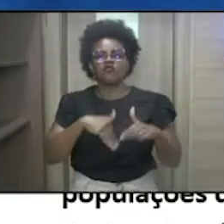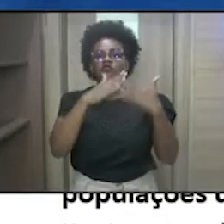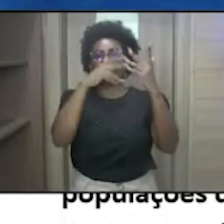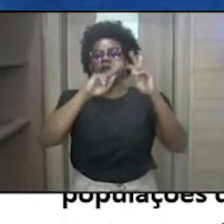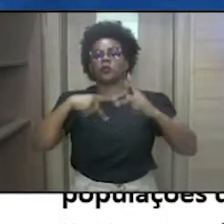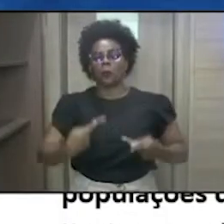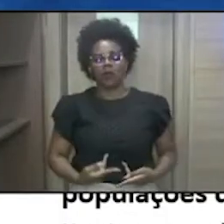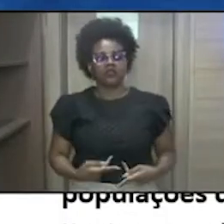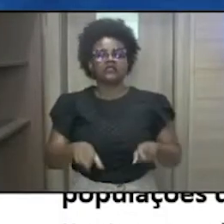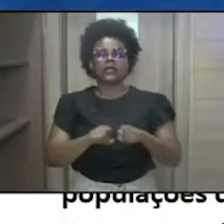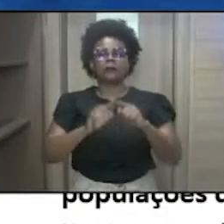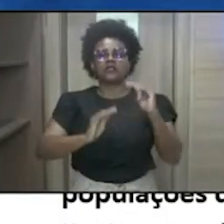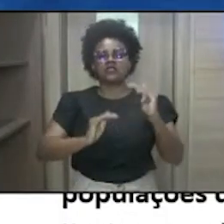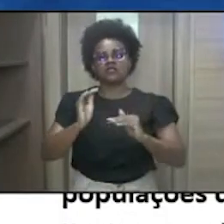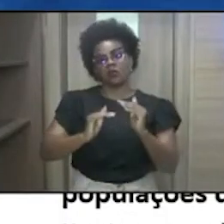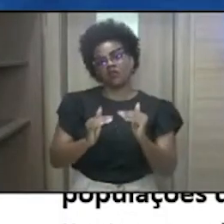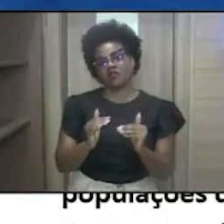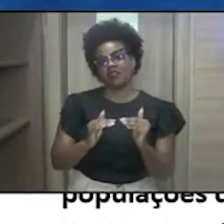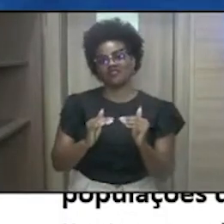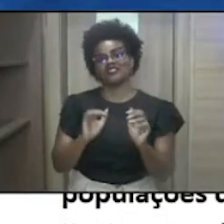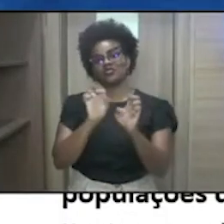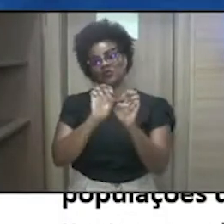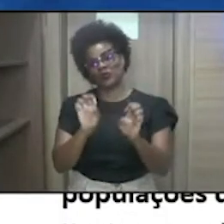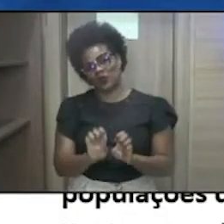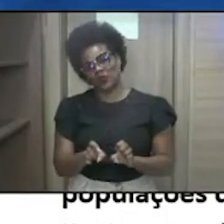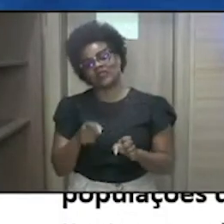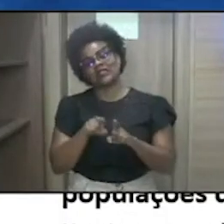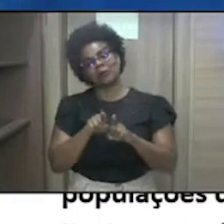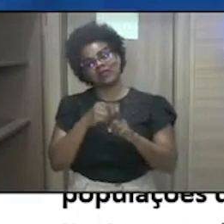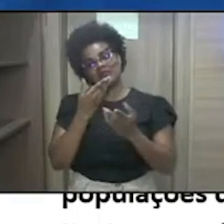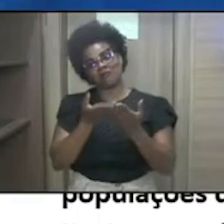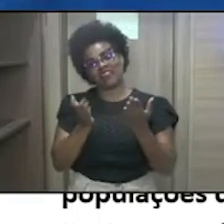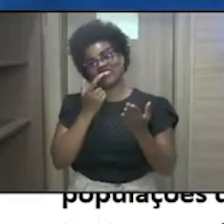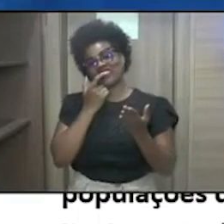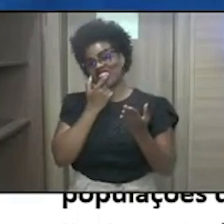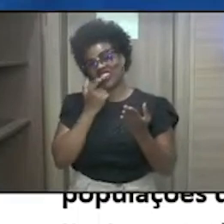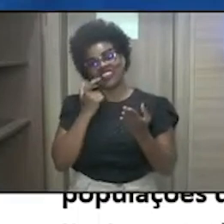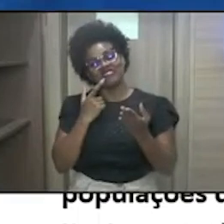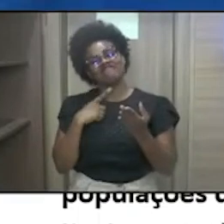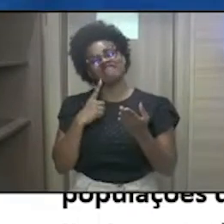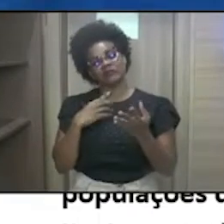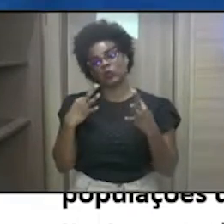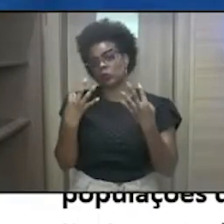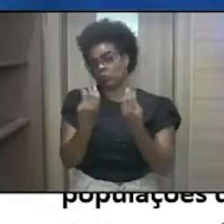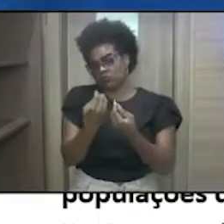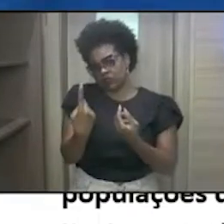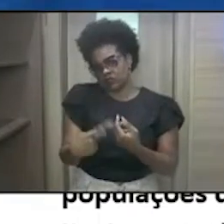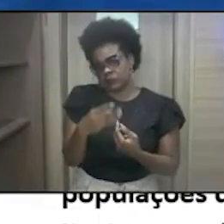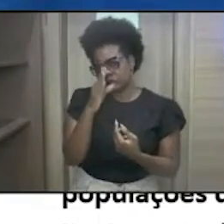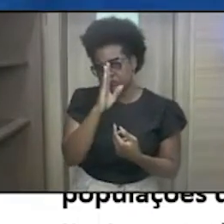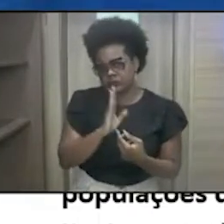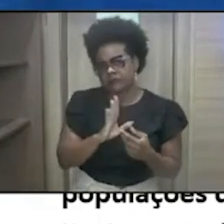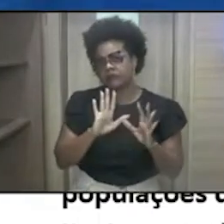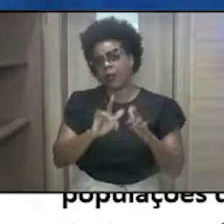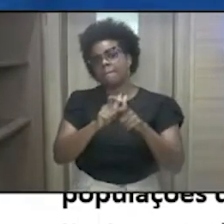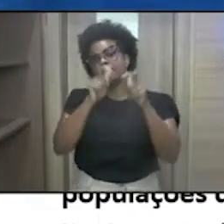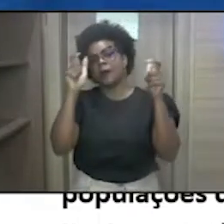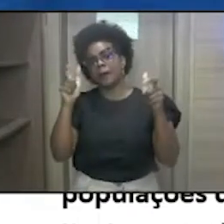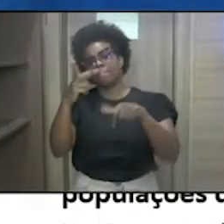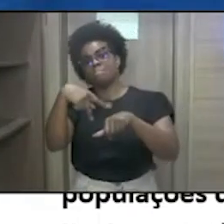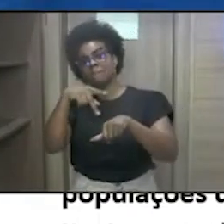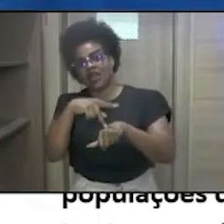desigualdades estruturais e perda dental. Obviamente, há uma queda dessa perda dental em todo o mundo, inclusive no Brasil, né, mas ela é maior em